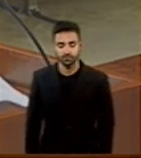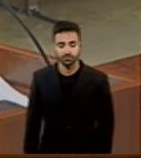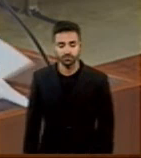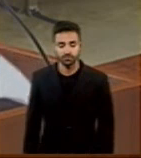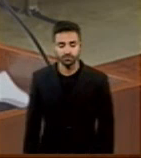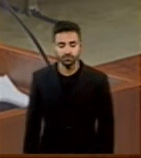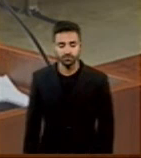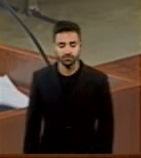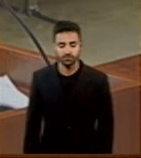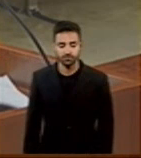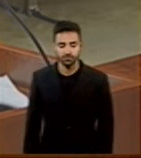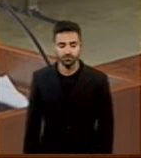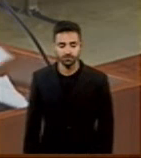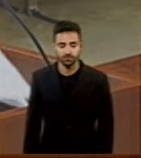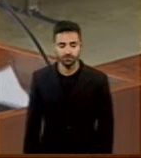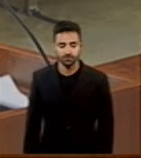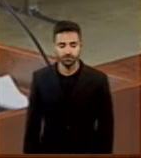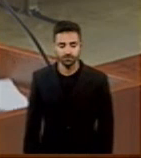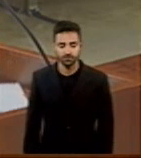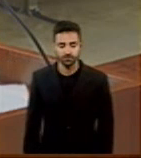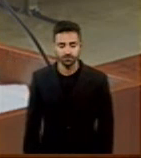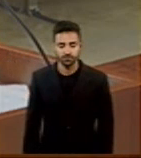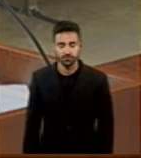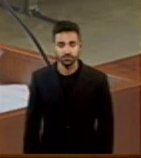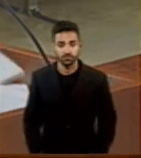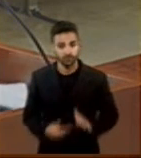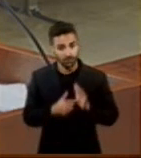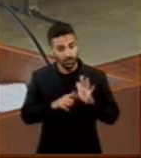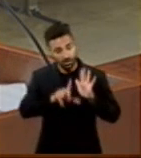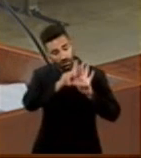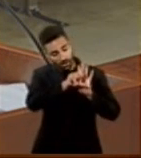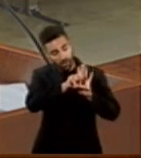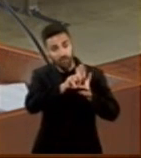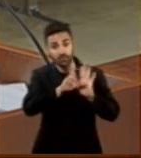ressaltar que, na própria lei, a